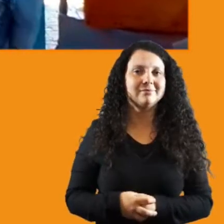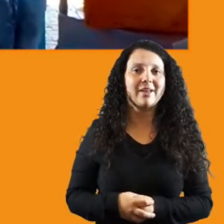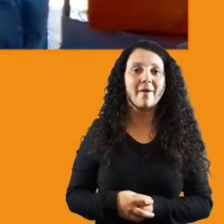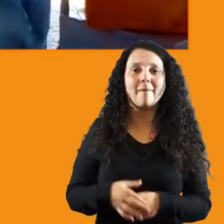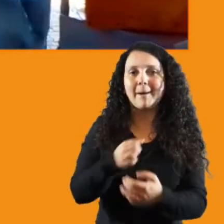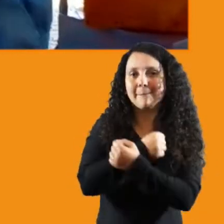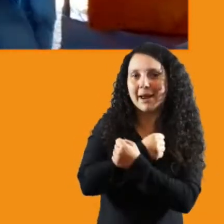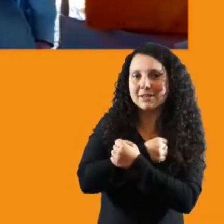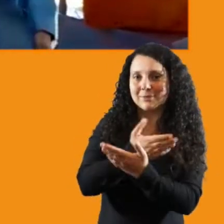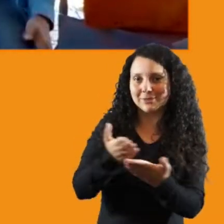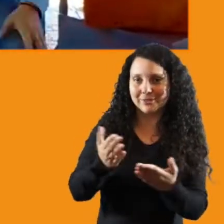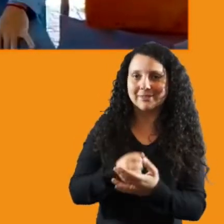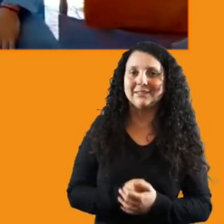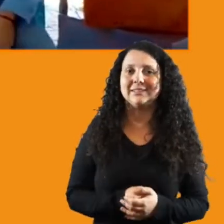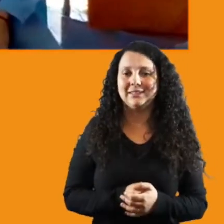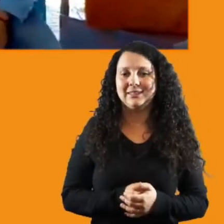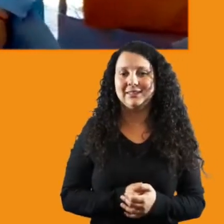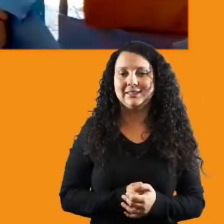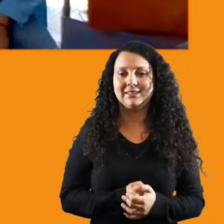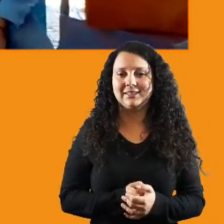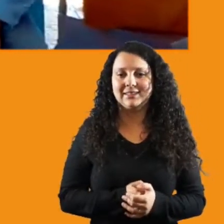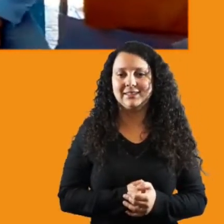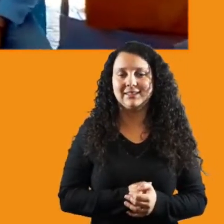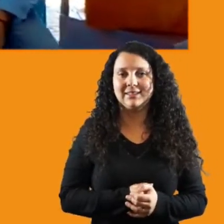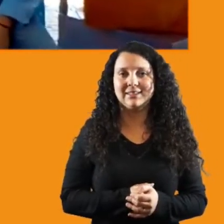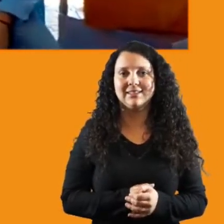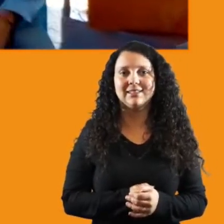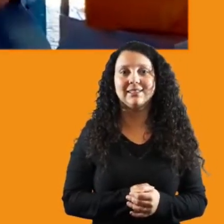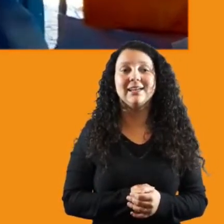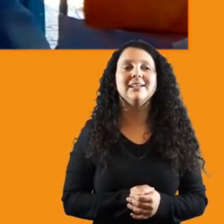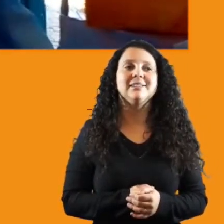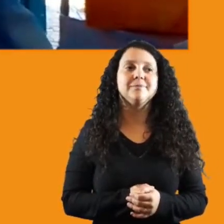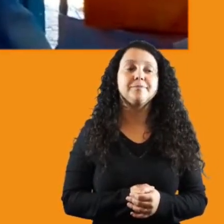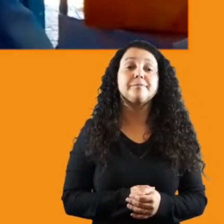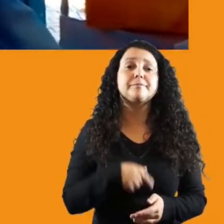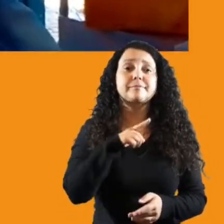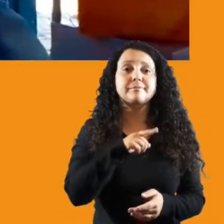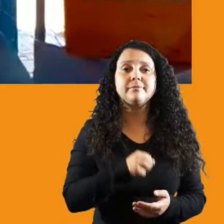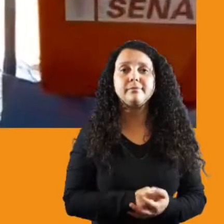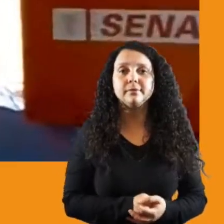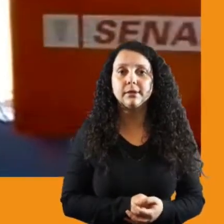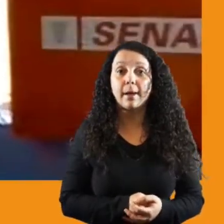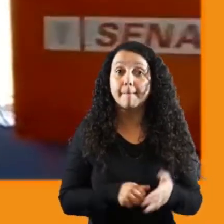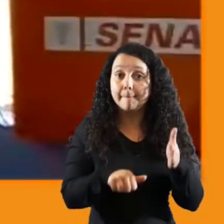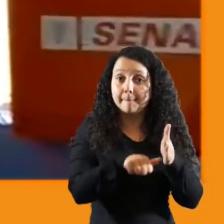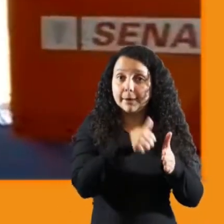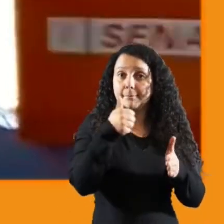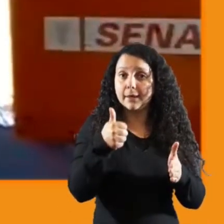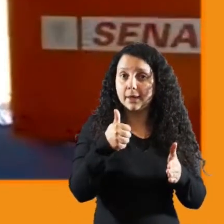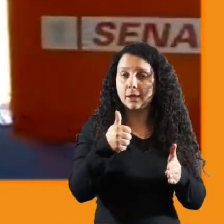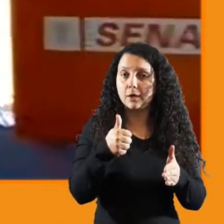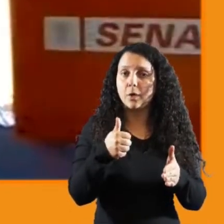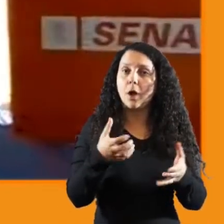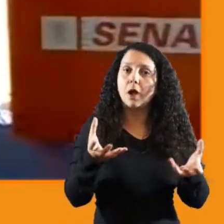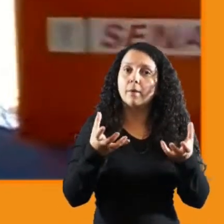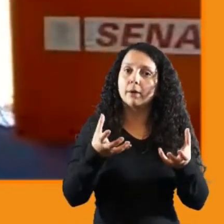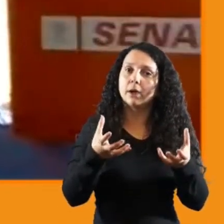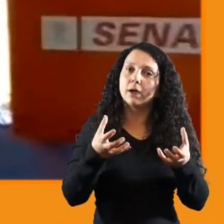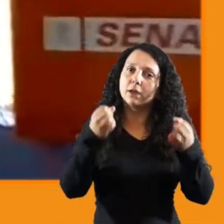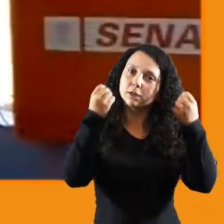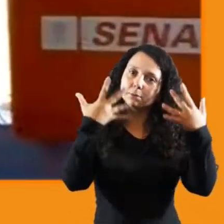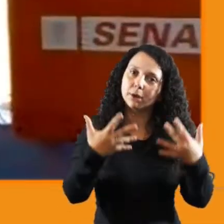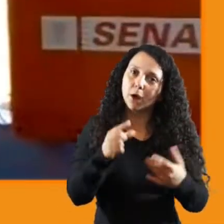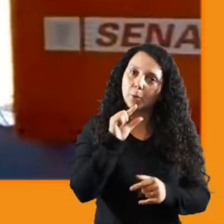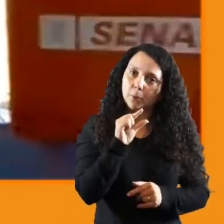aí. Aí, show de bola. Certo, Potter. Potter, em primeiro lugar, eu gostaria de falar um pouquinho, né, sobre